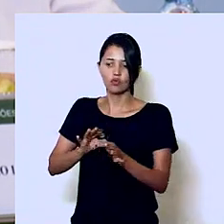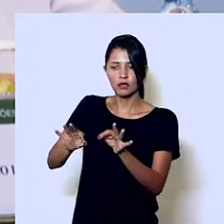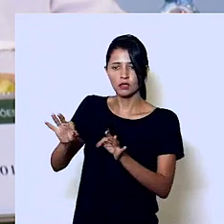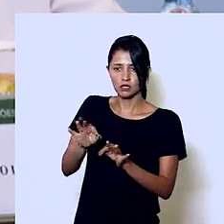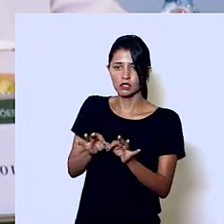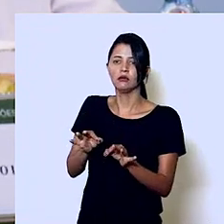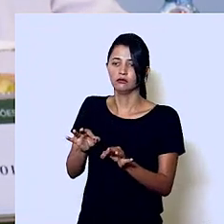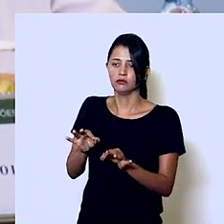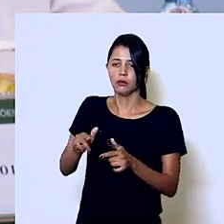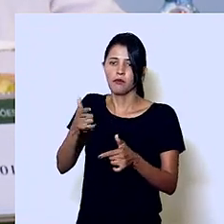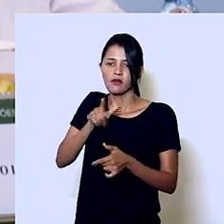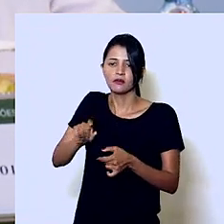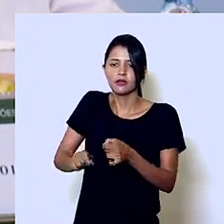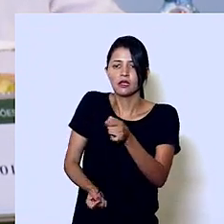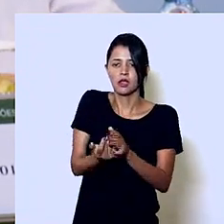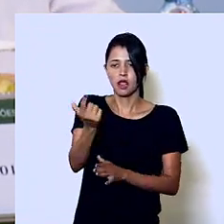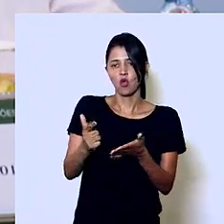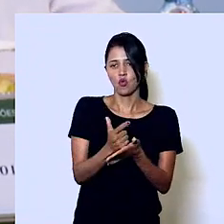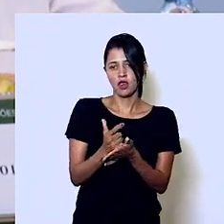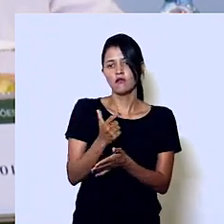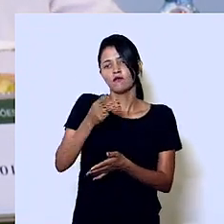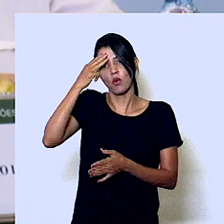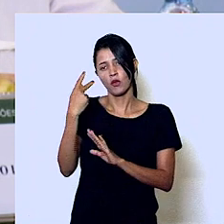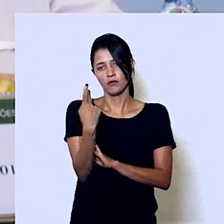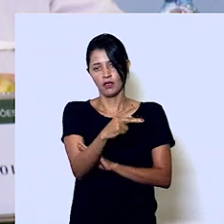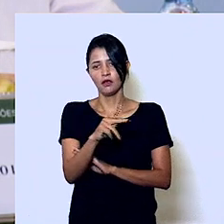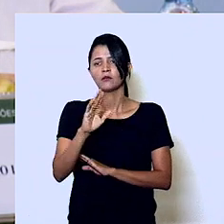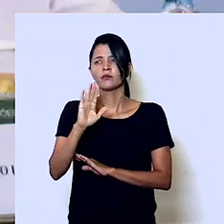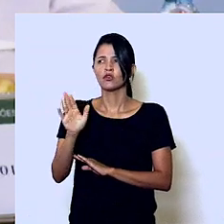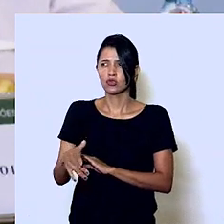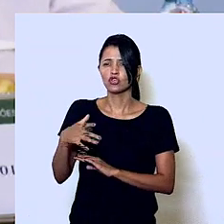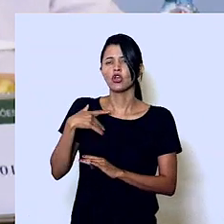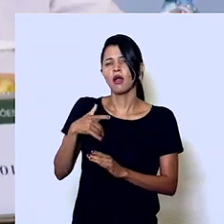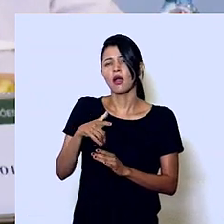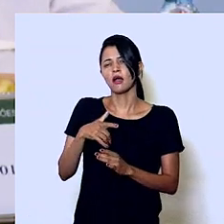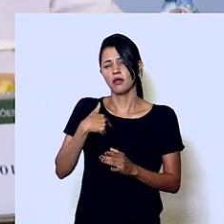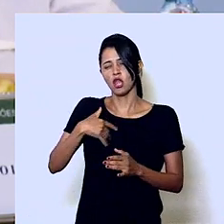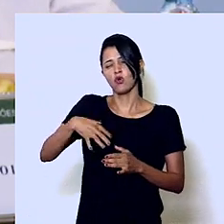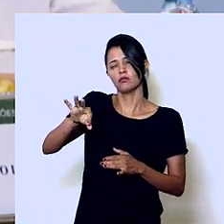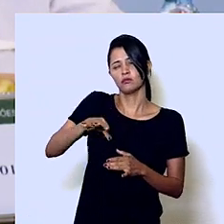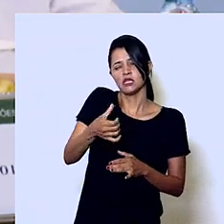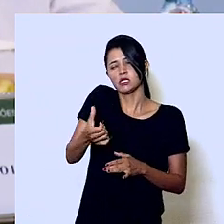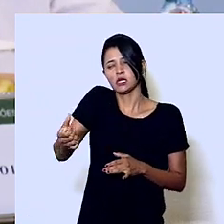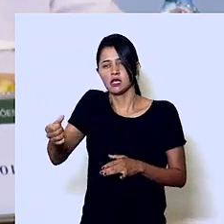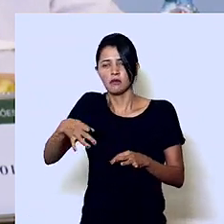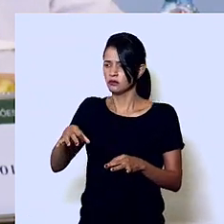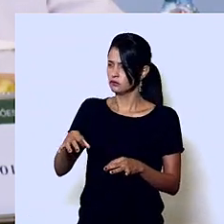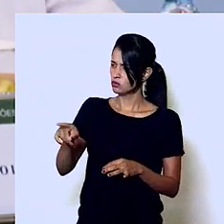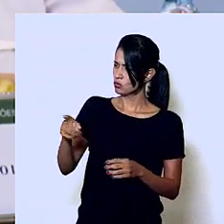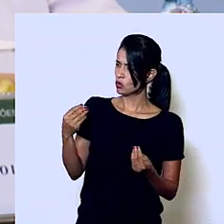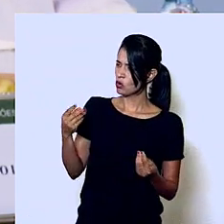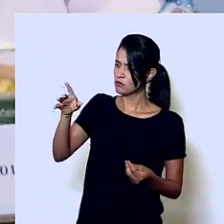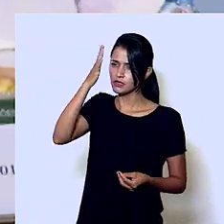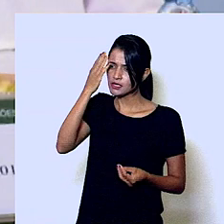memórias, né, do qual eu mandei já umas 600 páginas. Mas como você sabe tantas coisas? Não, que eu sou muito paciente, eu fiz um